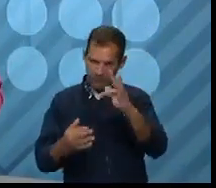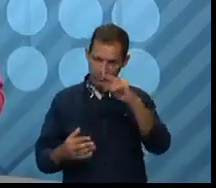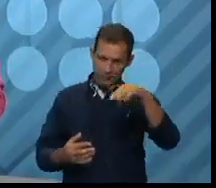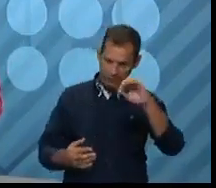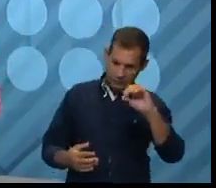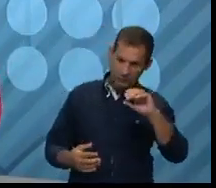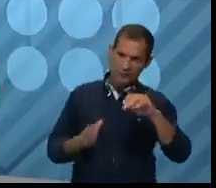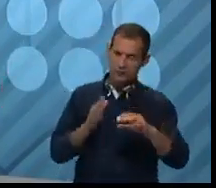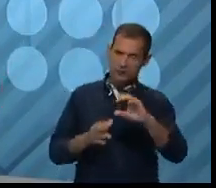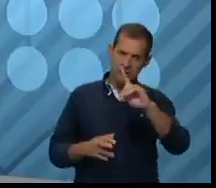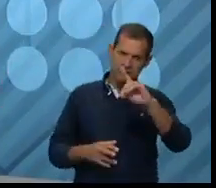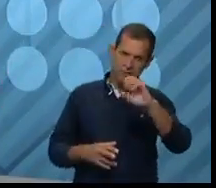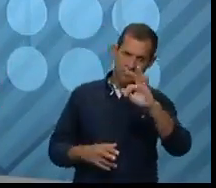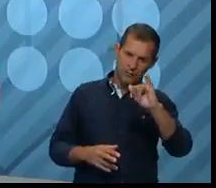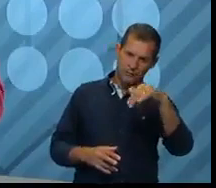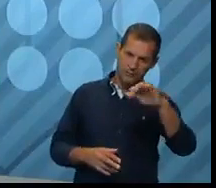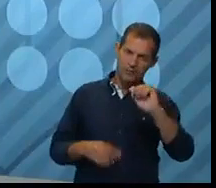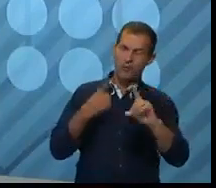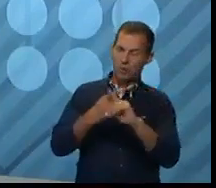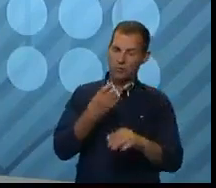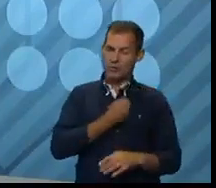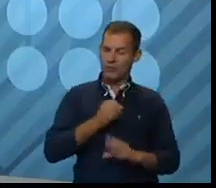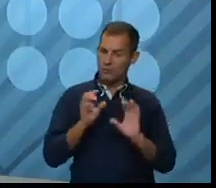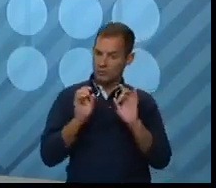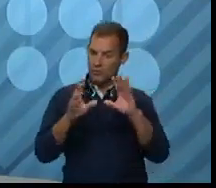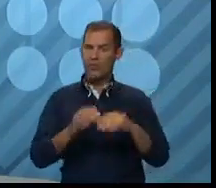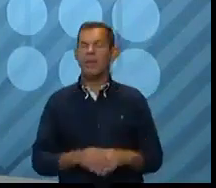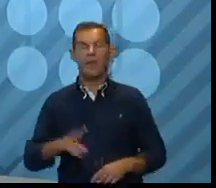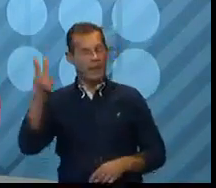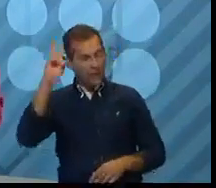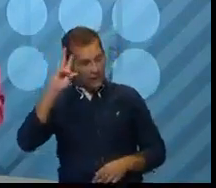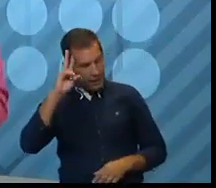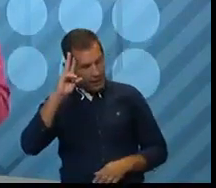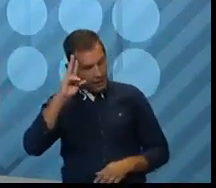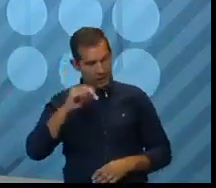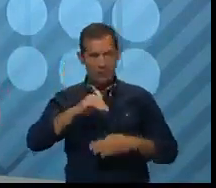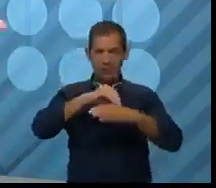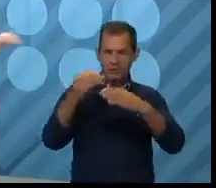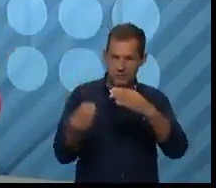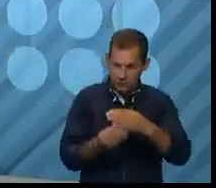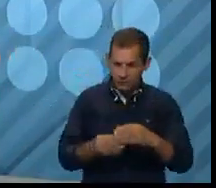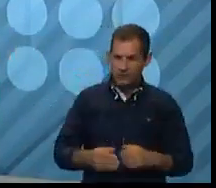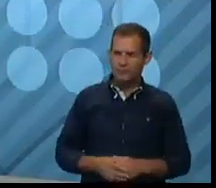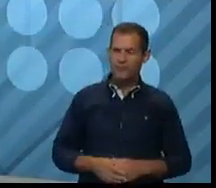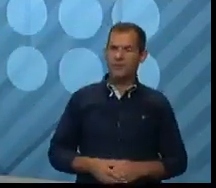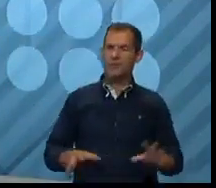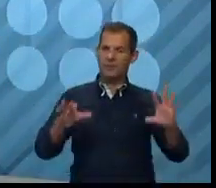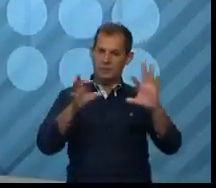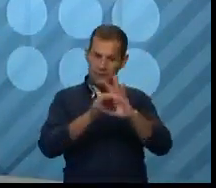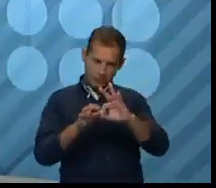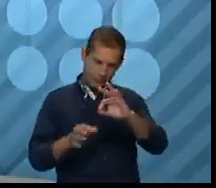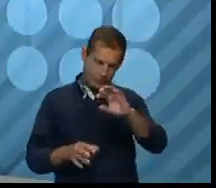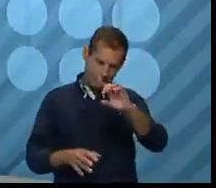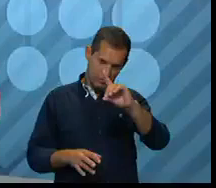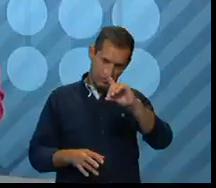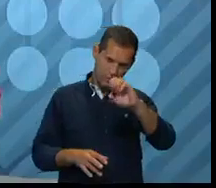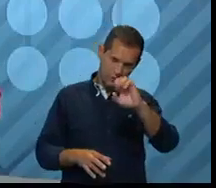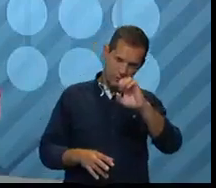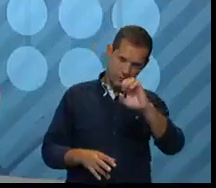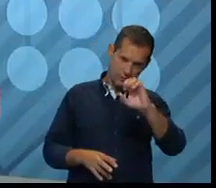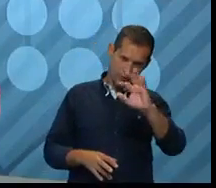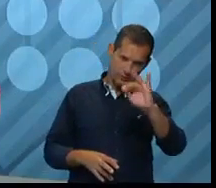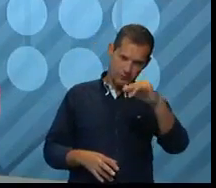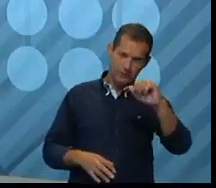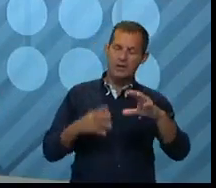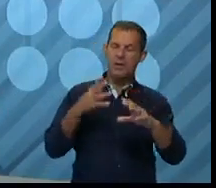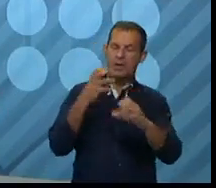nas definidas encontramos um número em específico. Lembrando que uma das aplicações das integrais definidas é justamente o